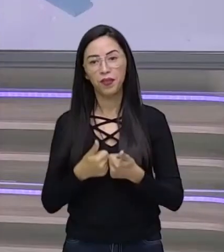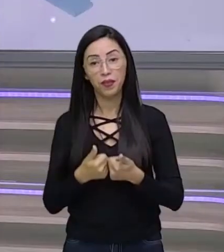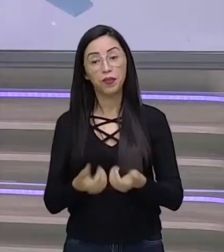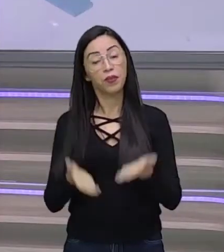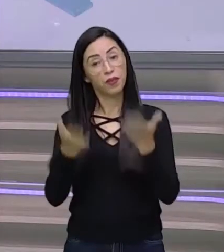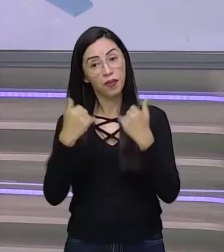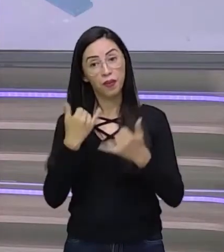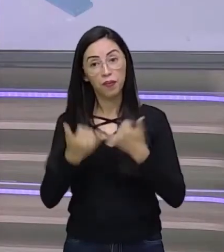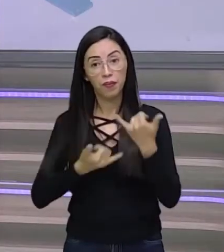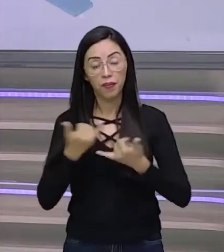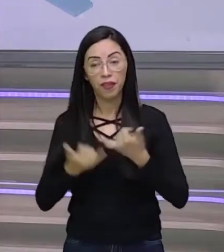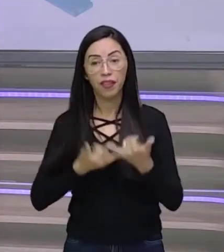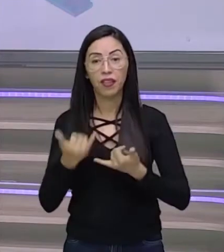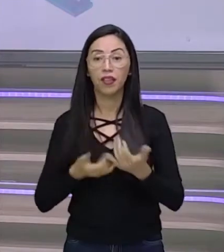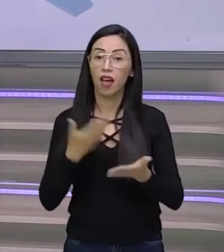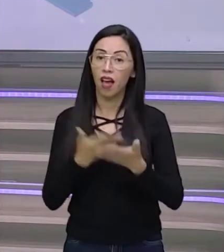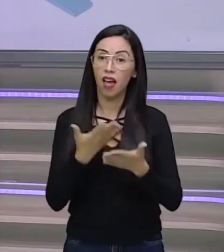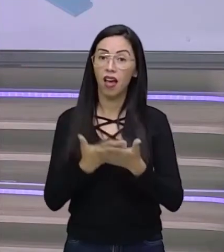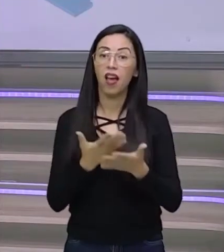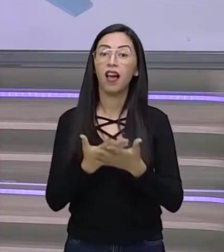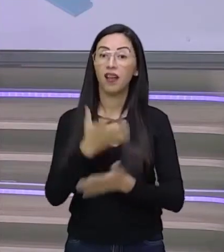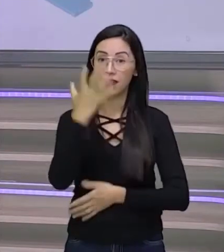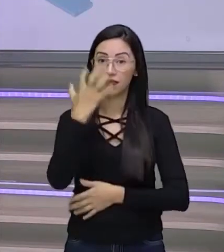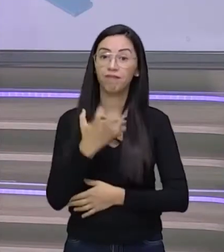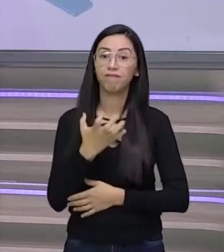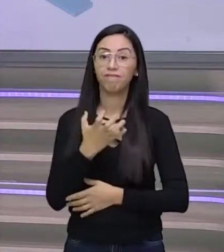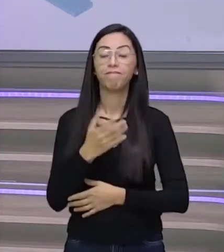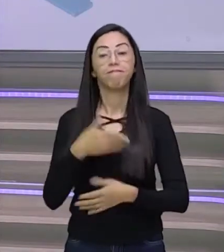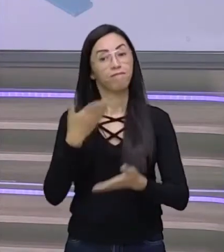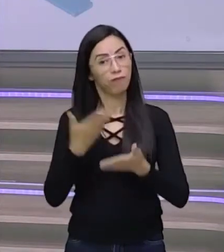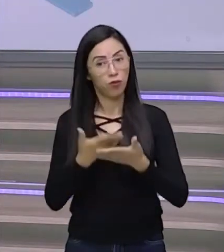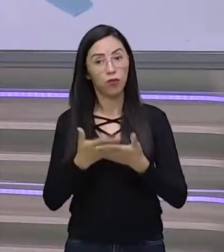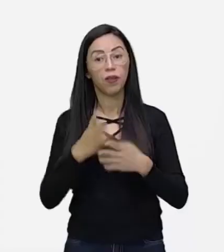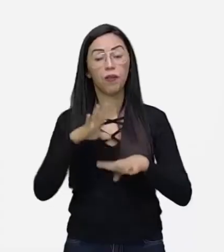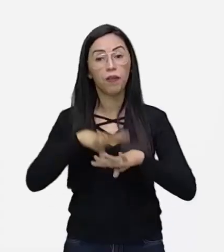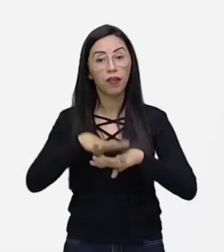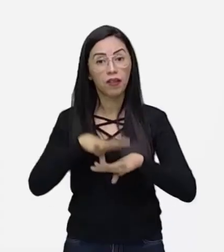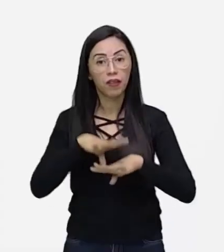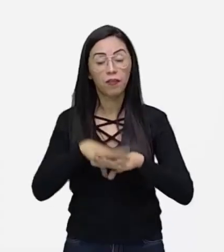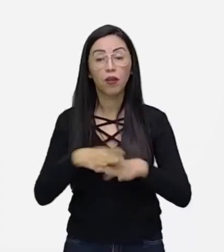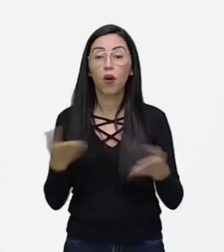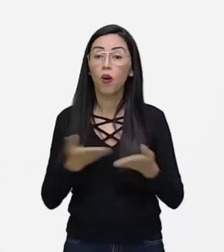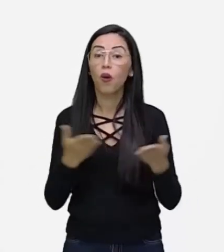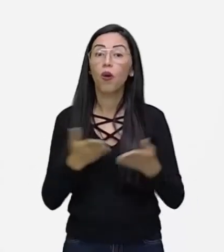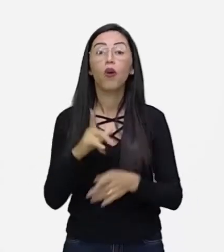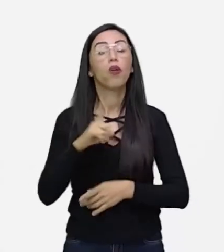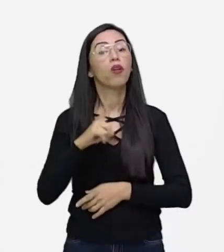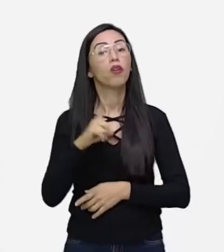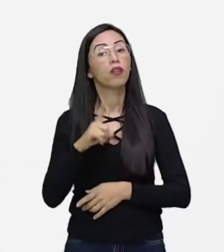Vamos para a nossa aula, mas é uma brincadeira séria. Vamos estudar matemática e hoje nós temos